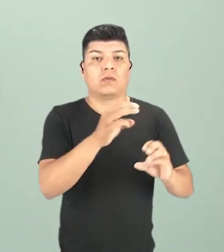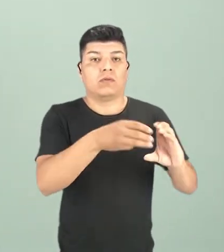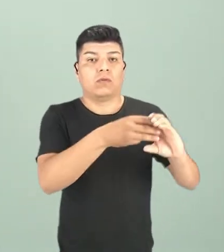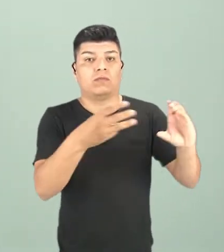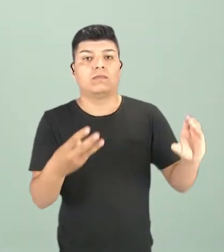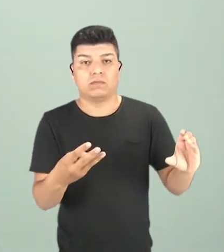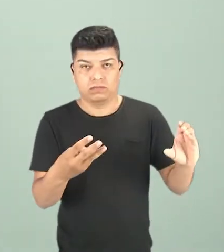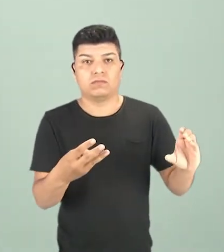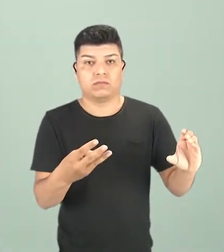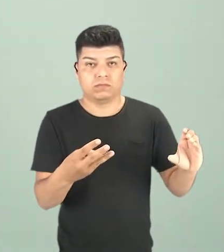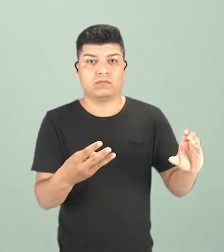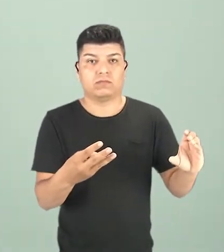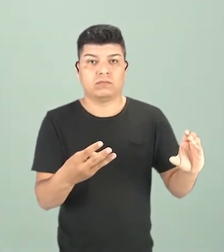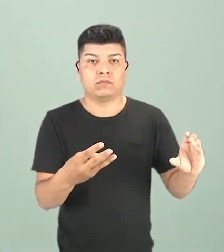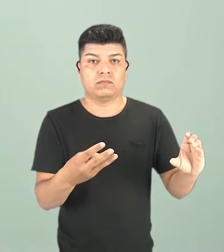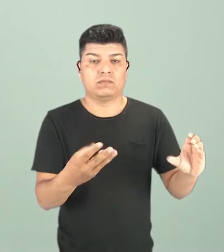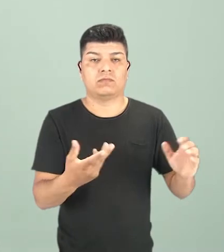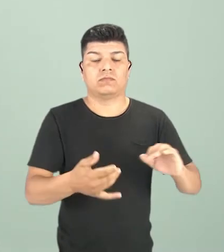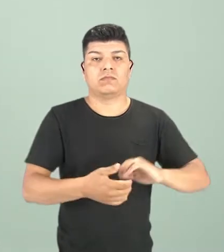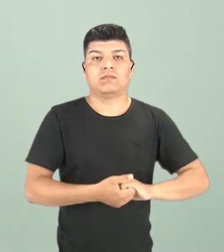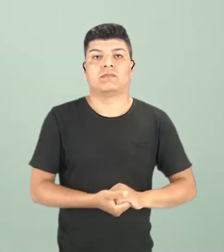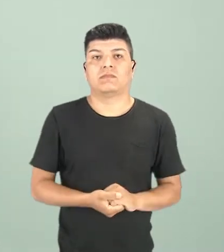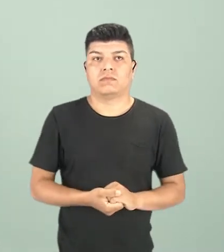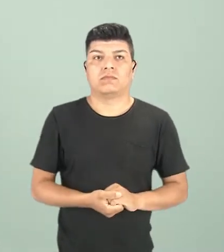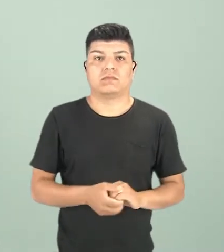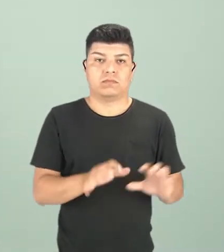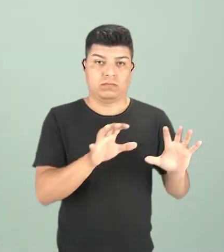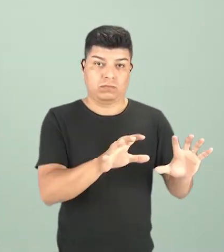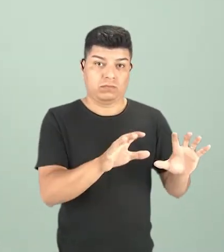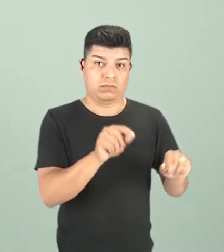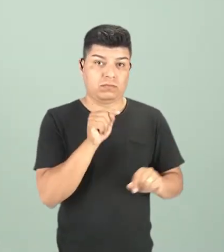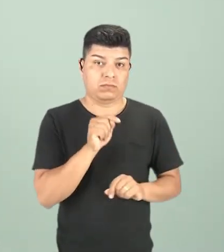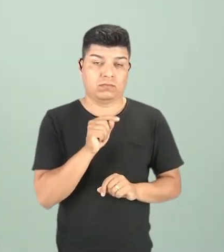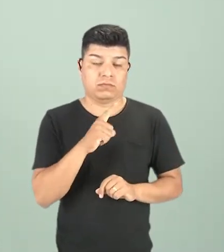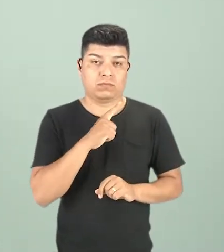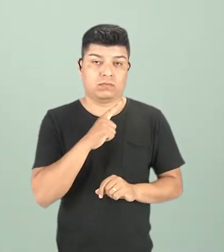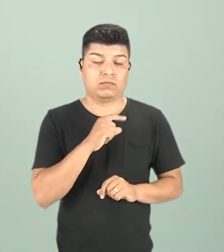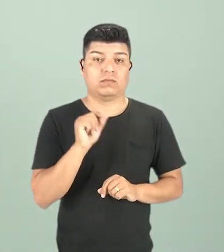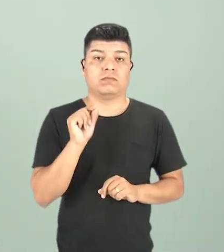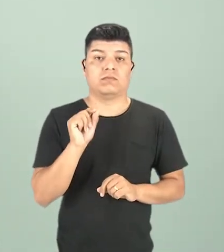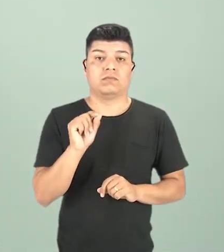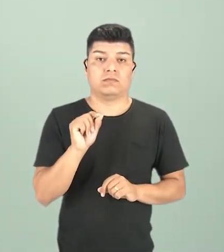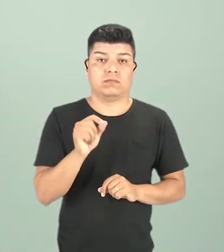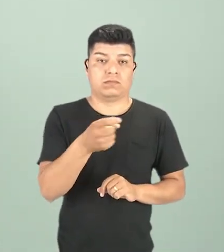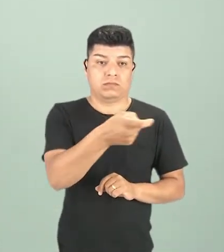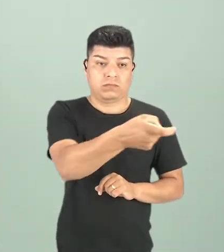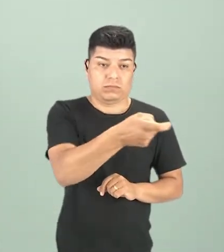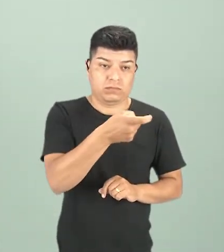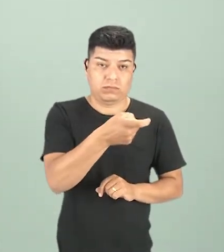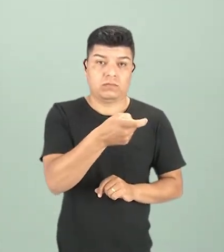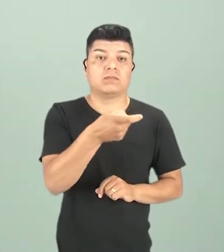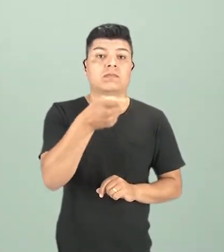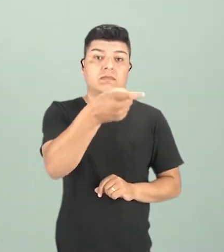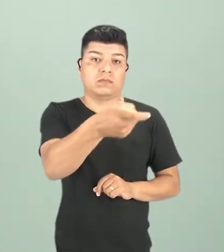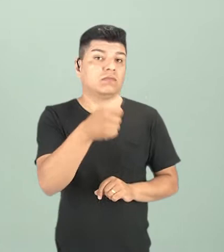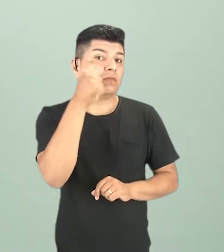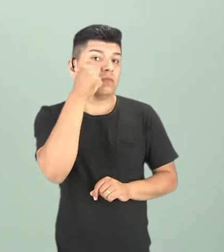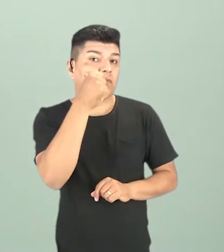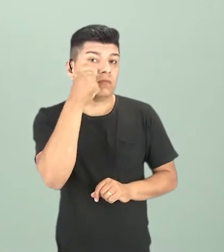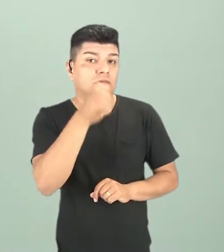sexuais. Nesse sentido, eles vão ser ou XX, mulher, XY, homem, tudo